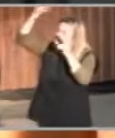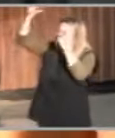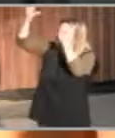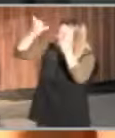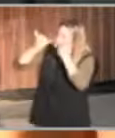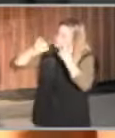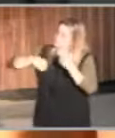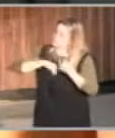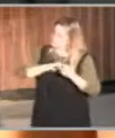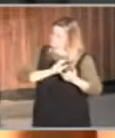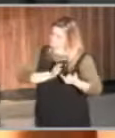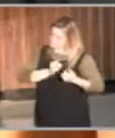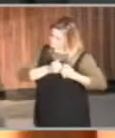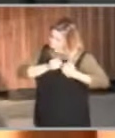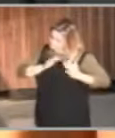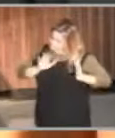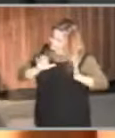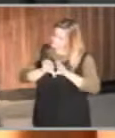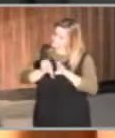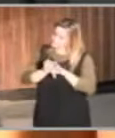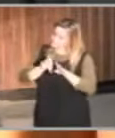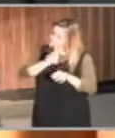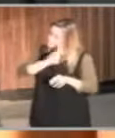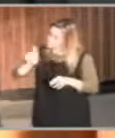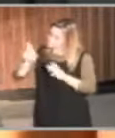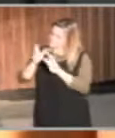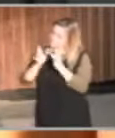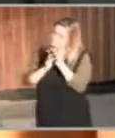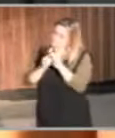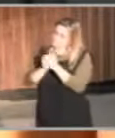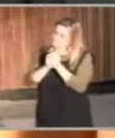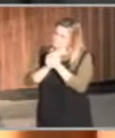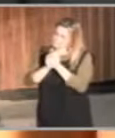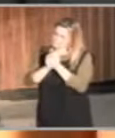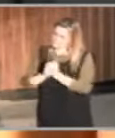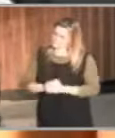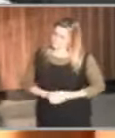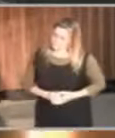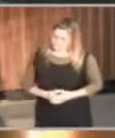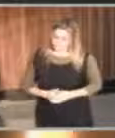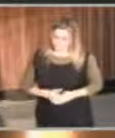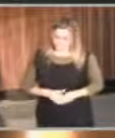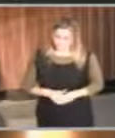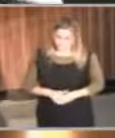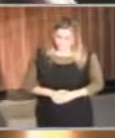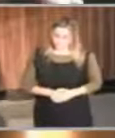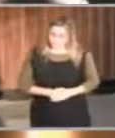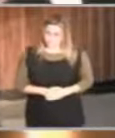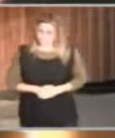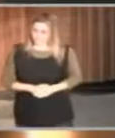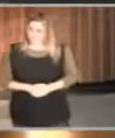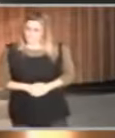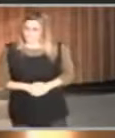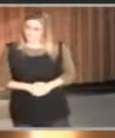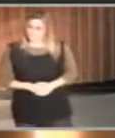É aquilo que eu te peço em nome de Jesus. Amém. Quando eu estudo o livro de Juízes,